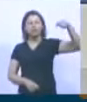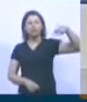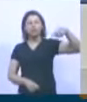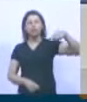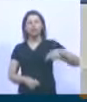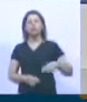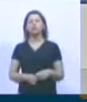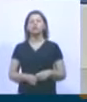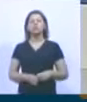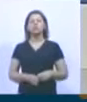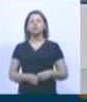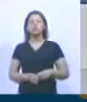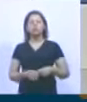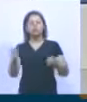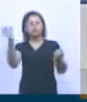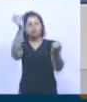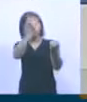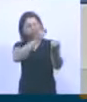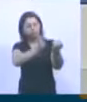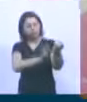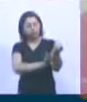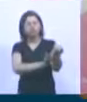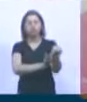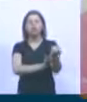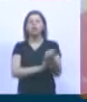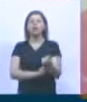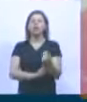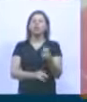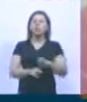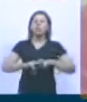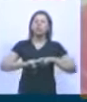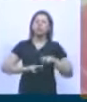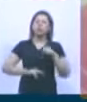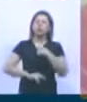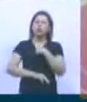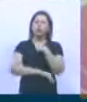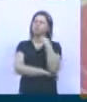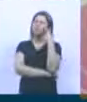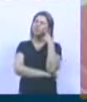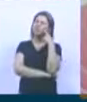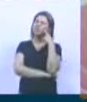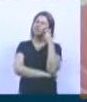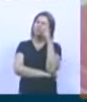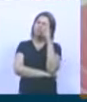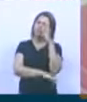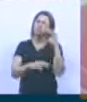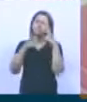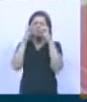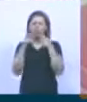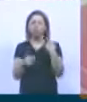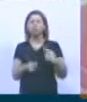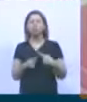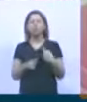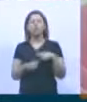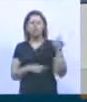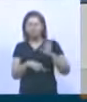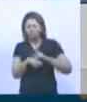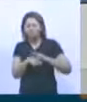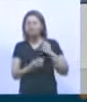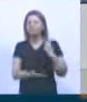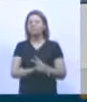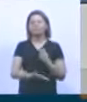he's called me. He's very, very sick. Então é por isso, eu percebi, por isso que eles estão me dizendo que ele está muito, muito doente.